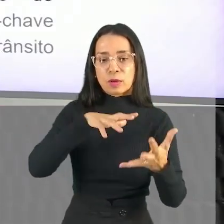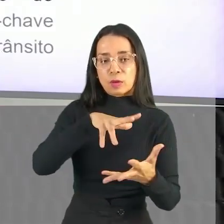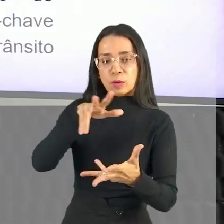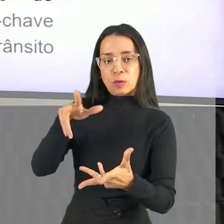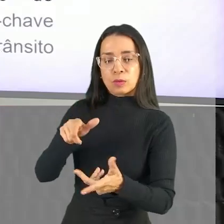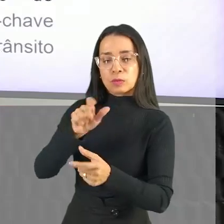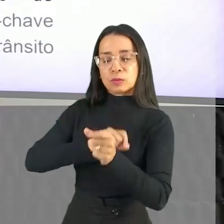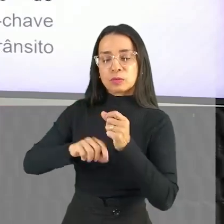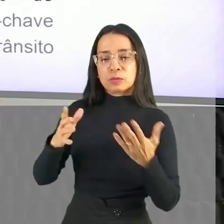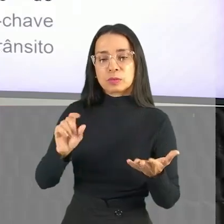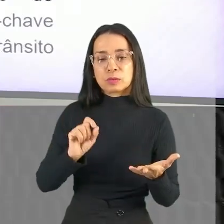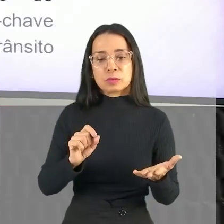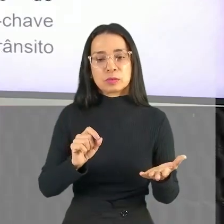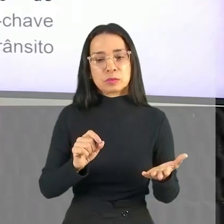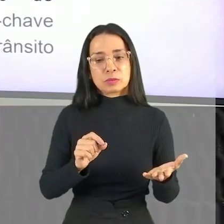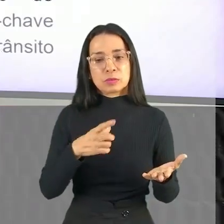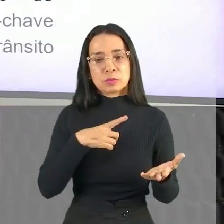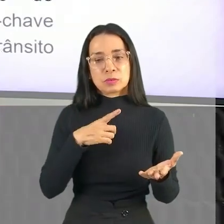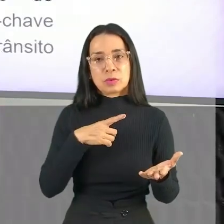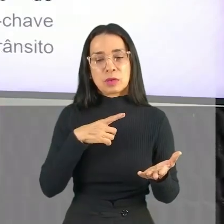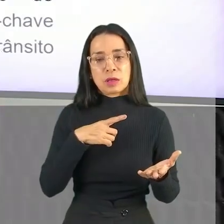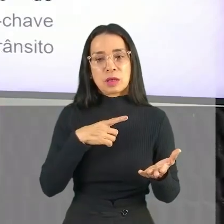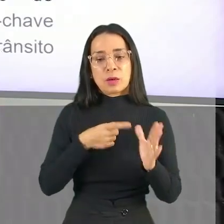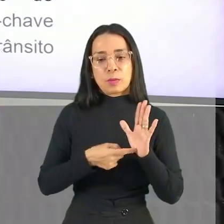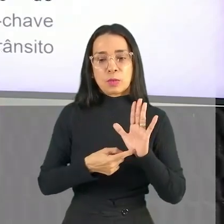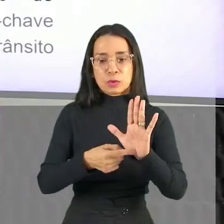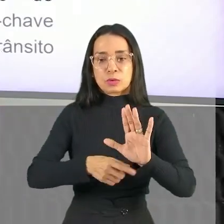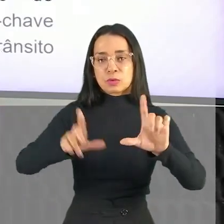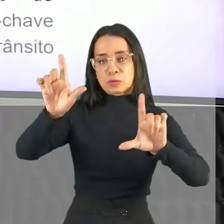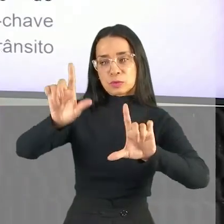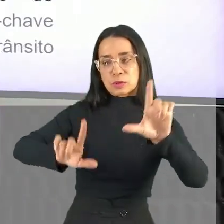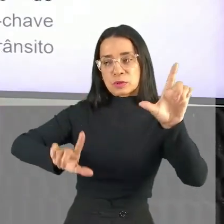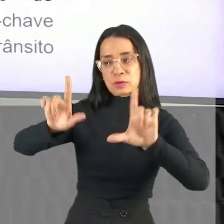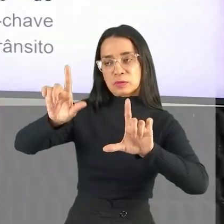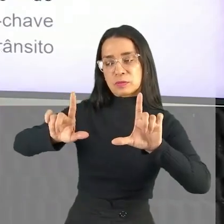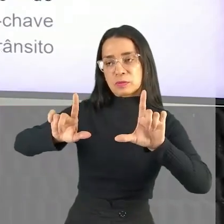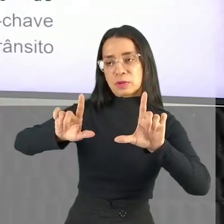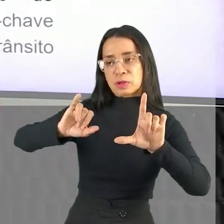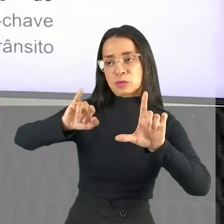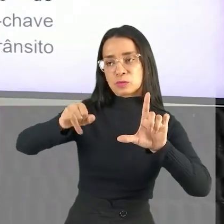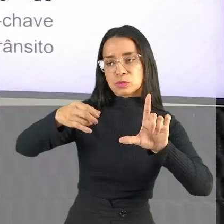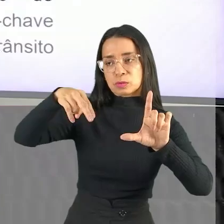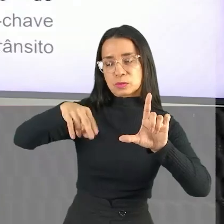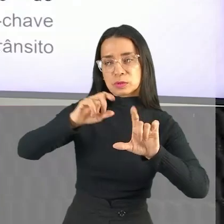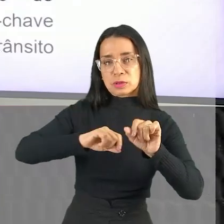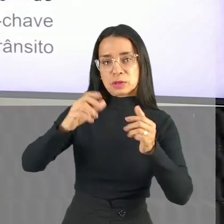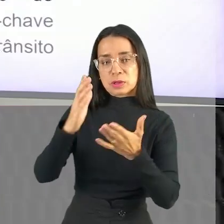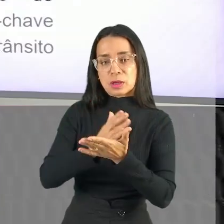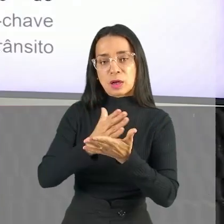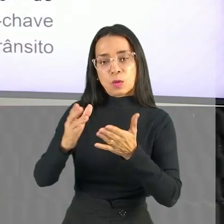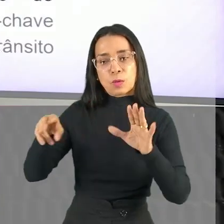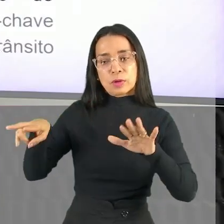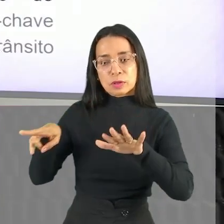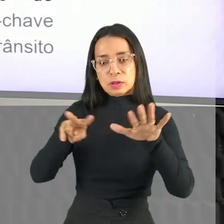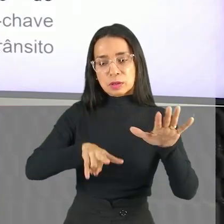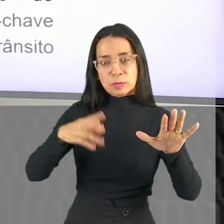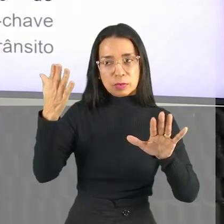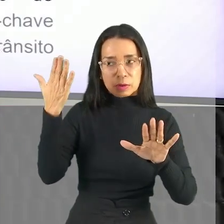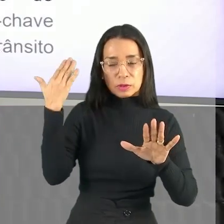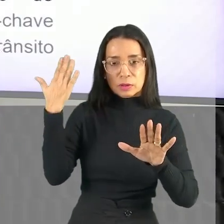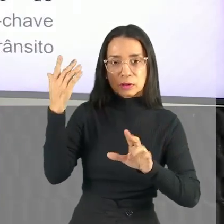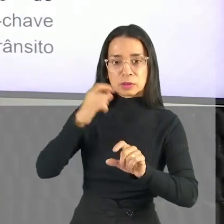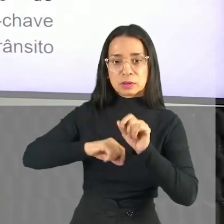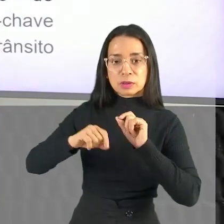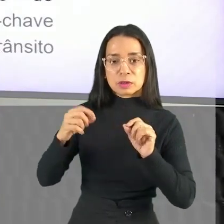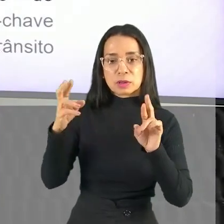aí passou, inclusive, no Jornal Nacional, há alguns dias, algumas semanas, sobre